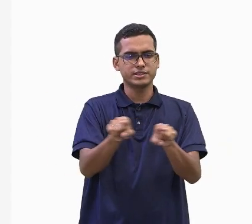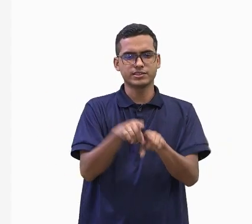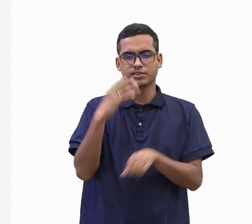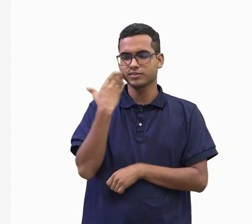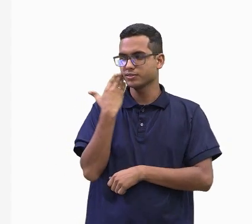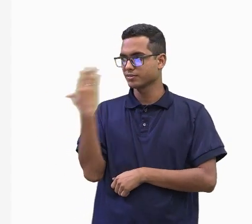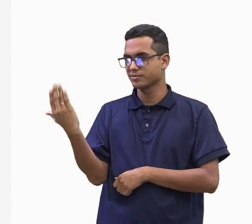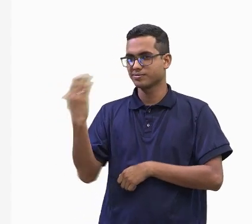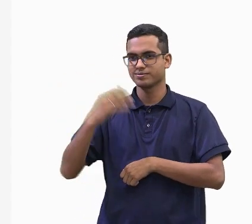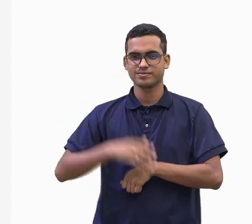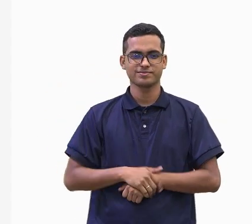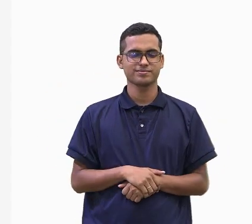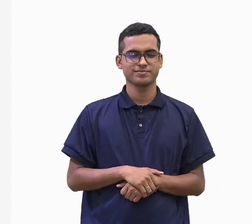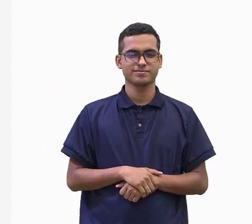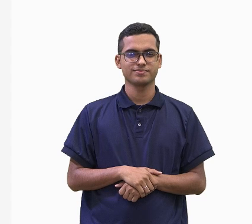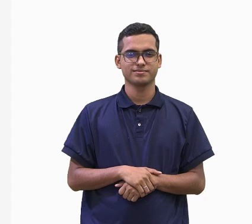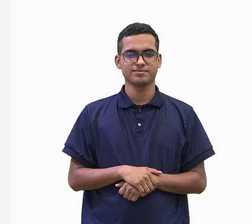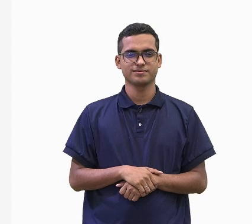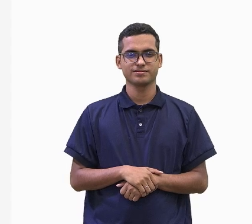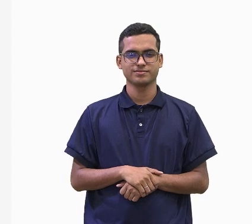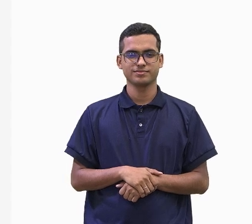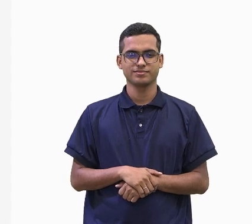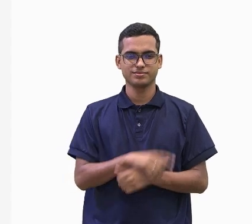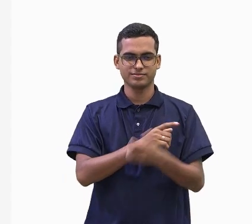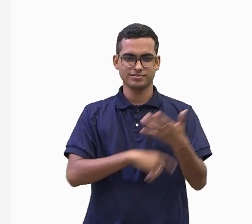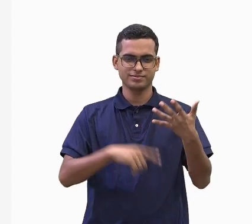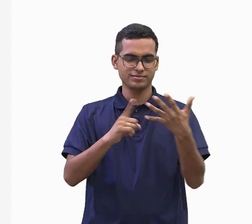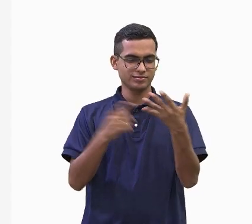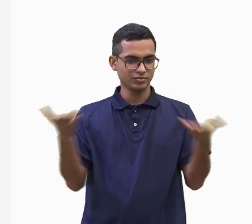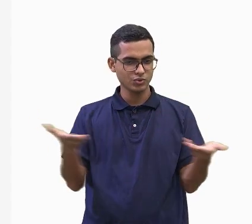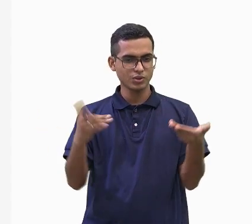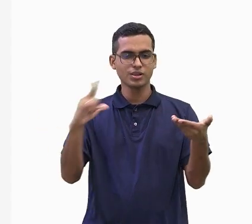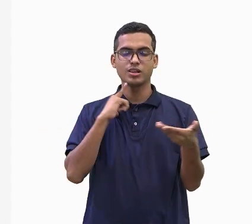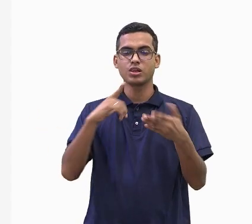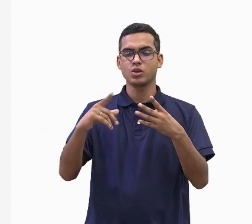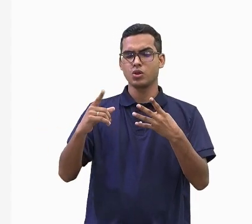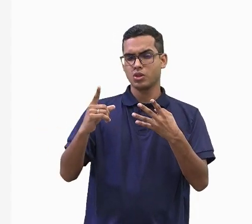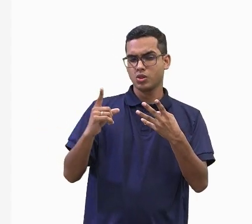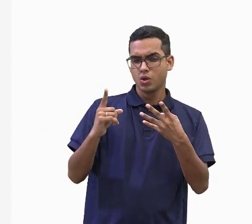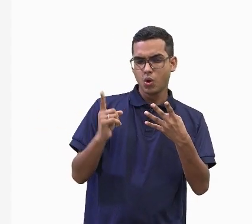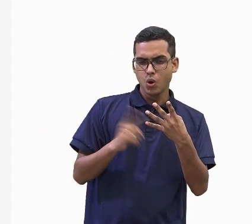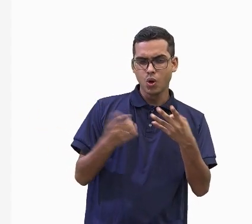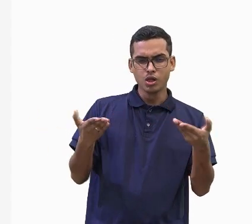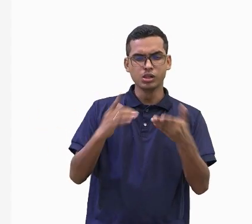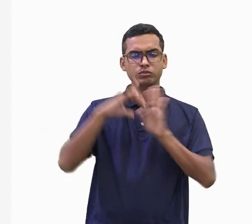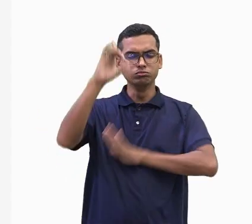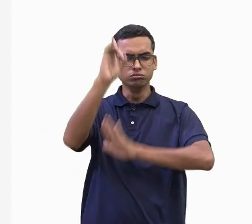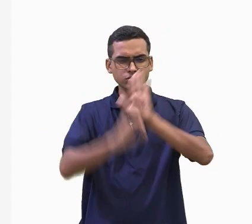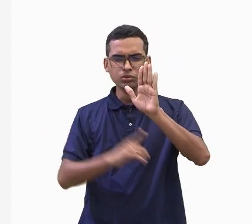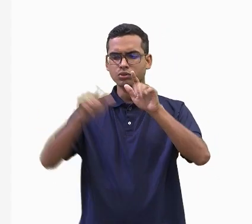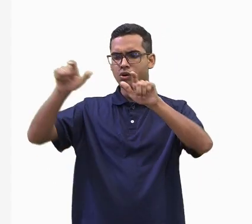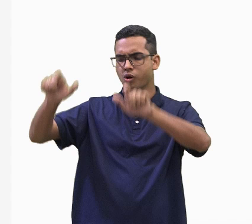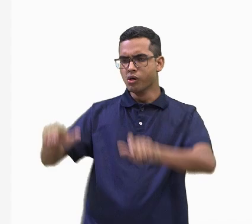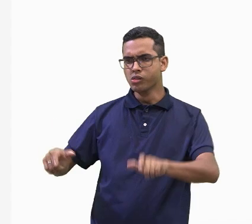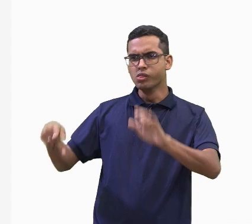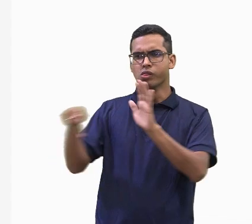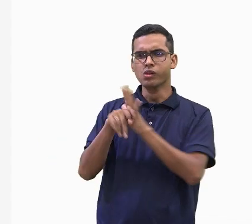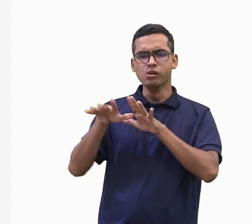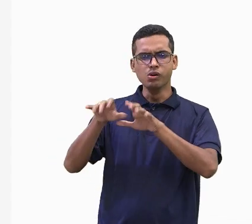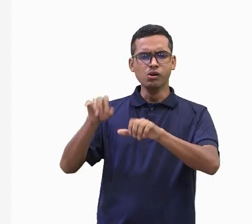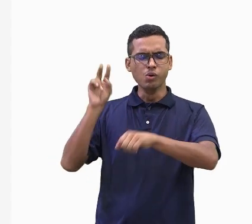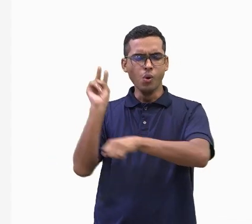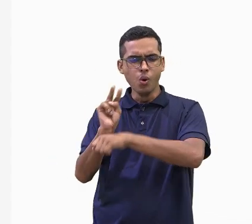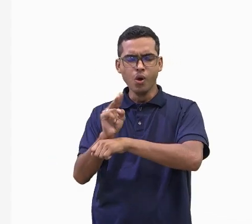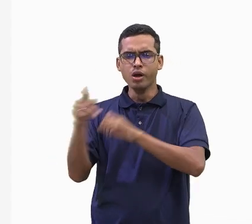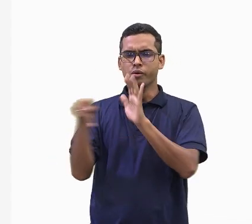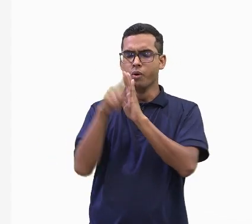desafios contemporâneos, é justamente ter o direito à sua terra, a preservar a sua cultura. Então, eles estão sempre